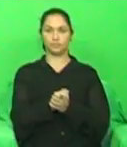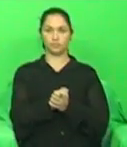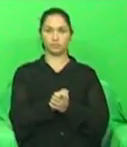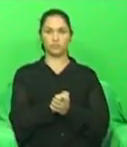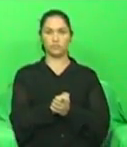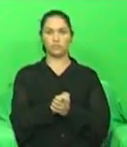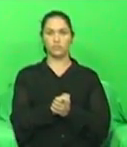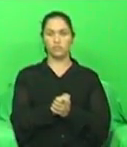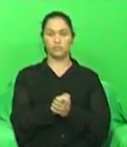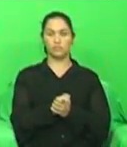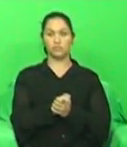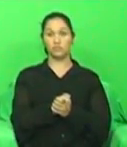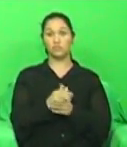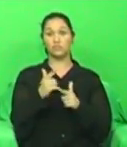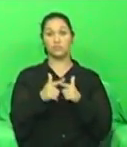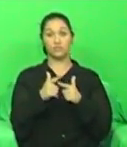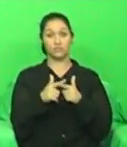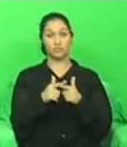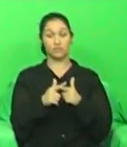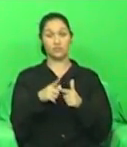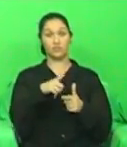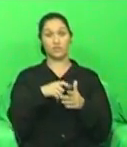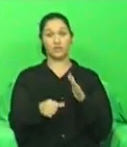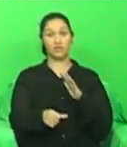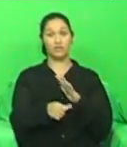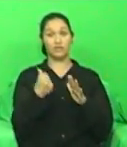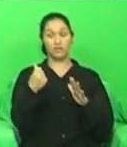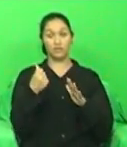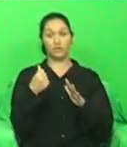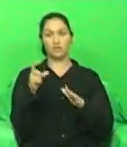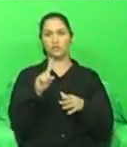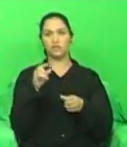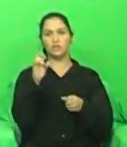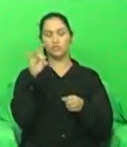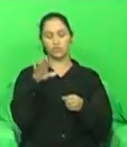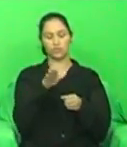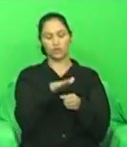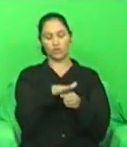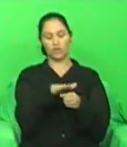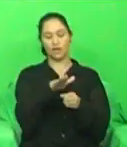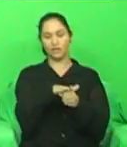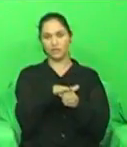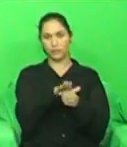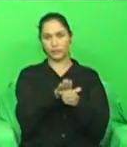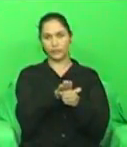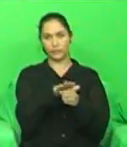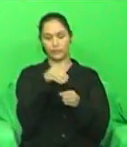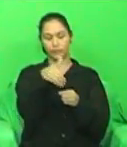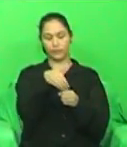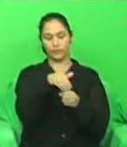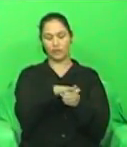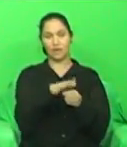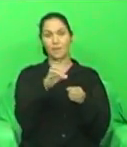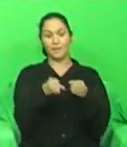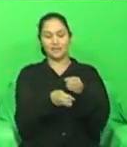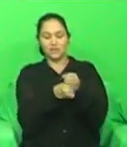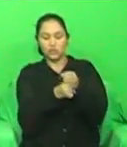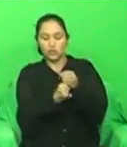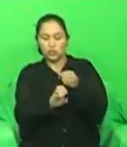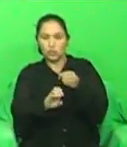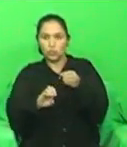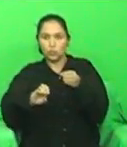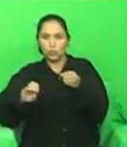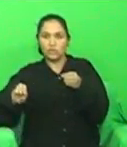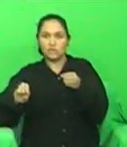é é porque às vezes não é só a boca de novo a prova tubulação todas já está comprometida já está entupida então você precisa